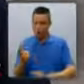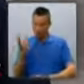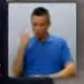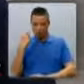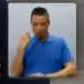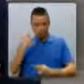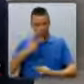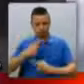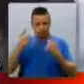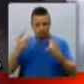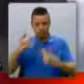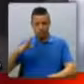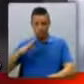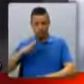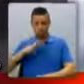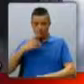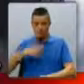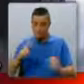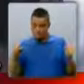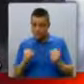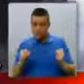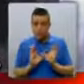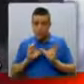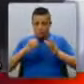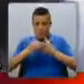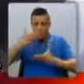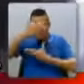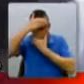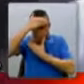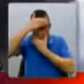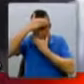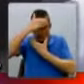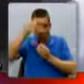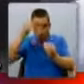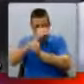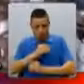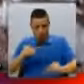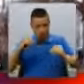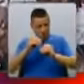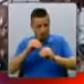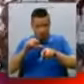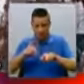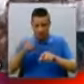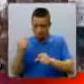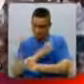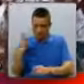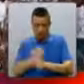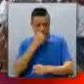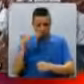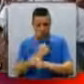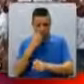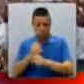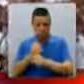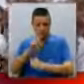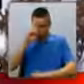e mostra-se receoso que a comunidade muçulmana, que nada tem a ver, é trabalhadora árdua,